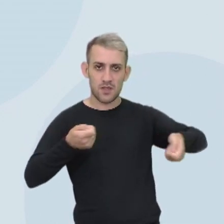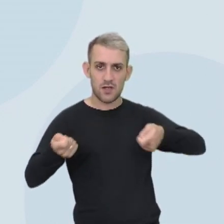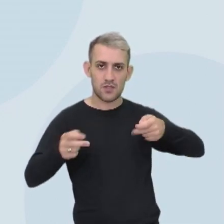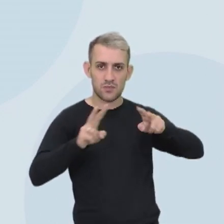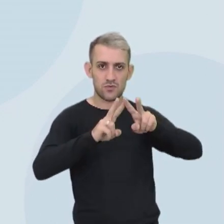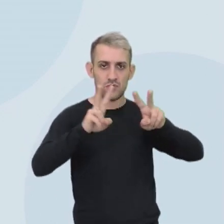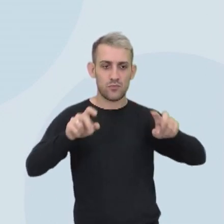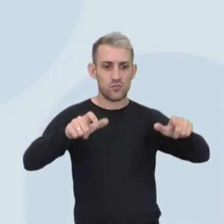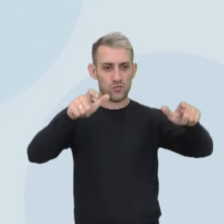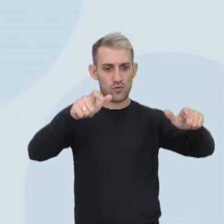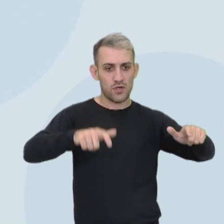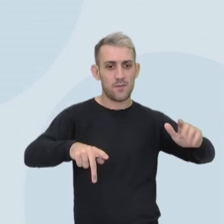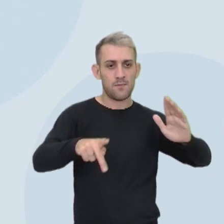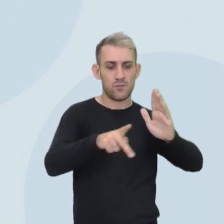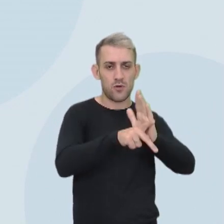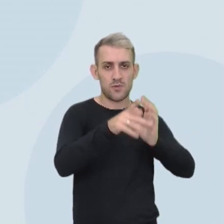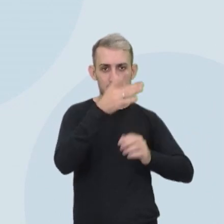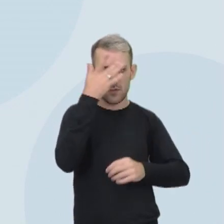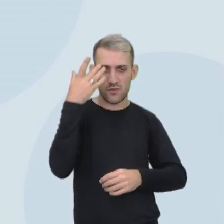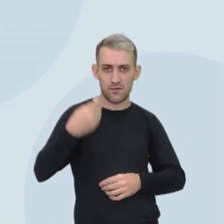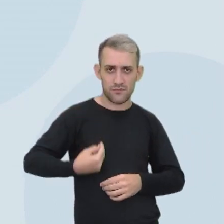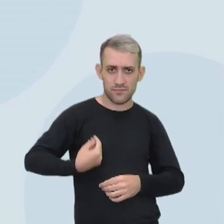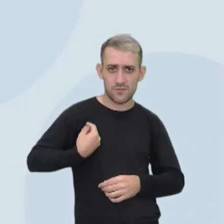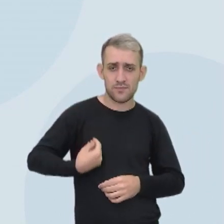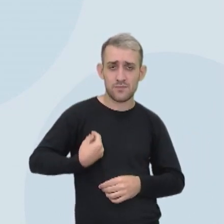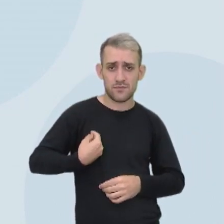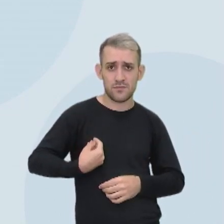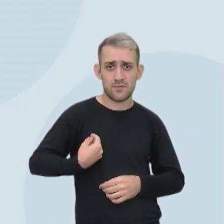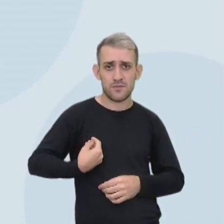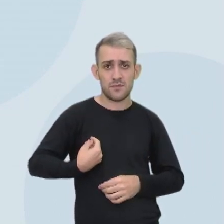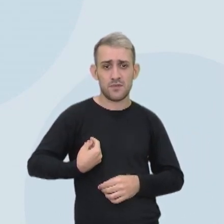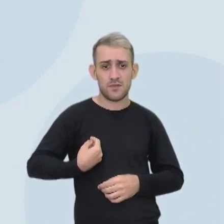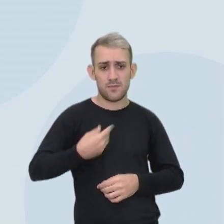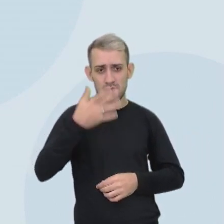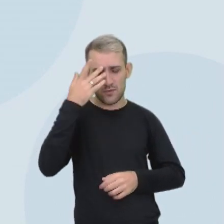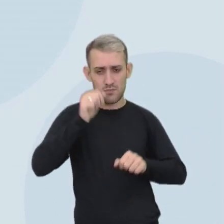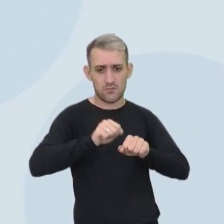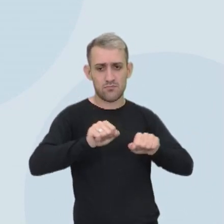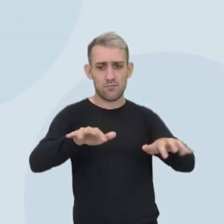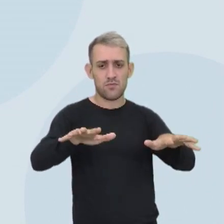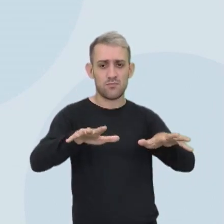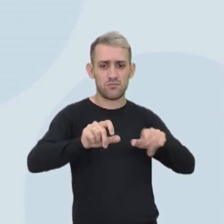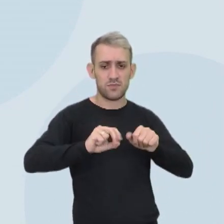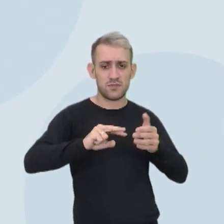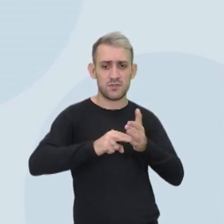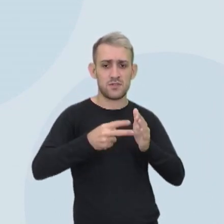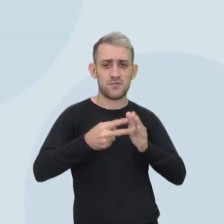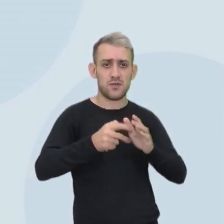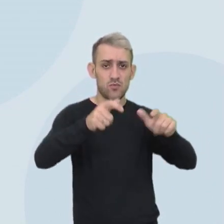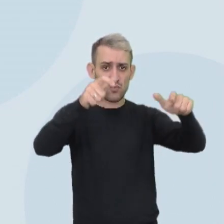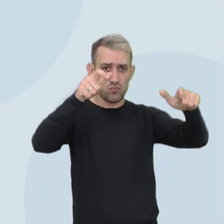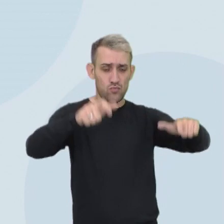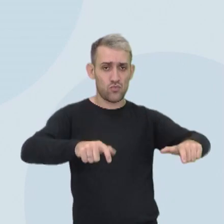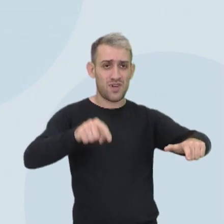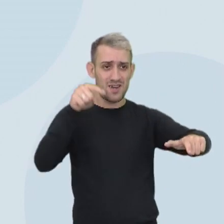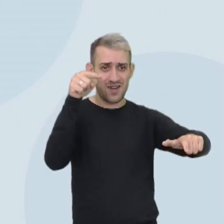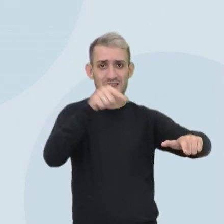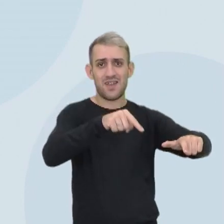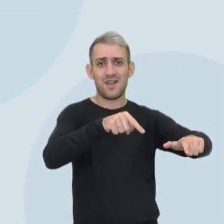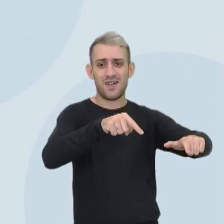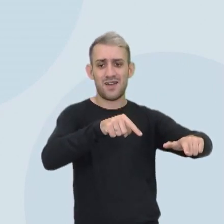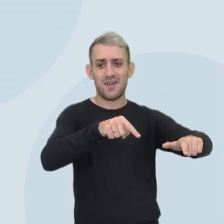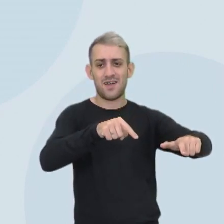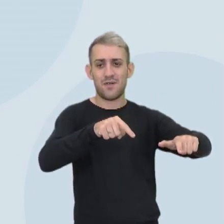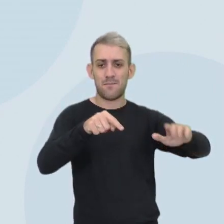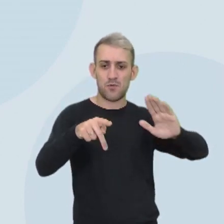território já ocupado e administrado. Então, o colonialismo nada mais é do que tornar uma determinada localidade